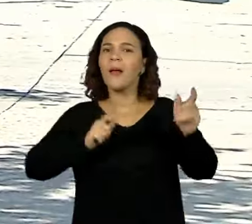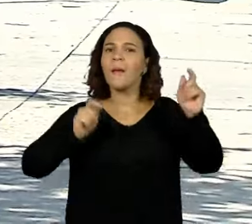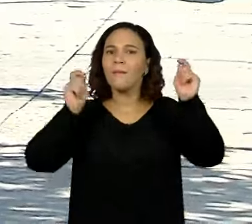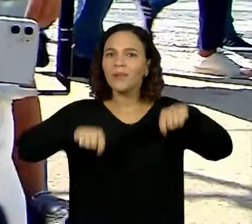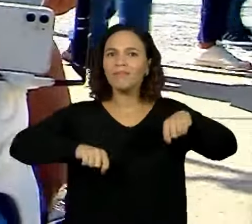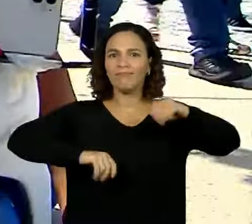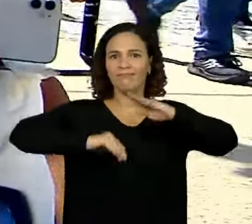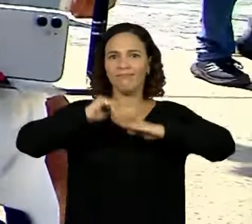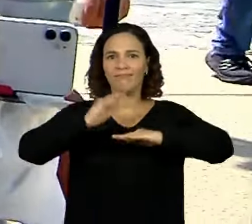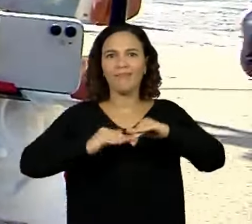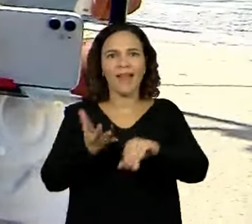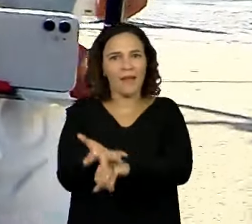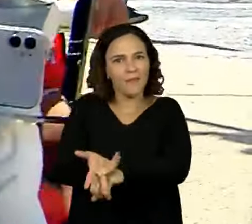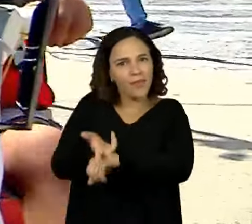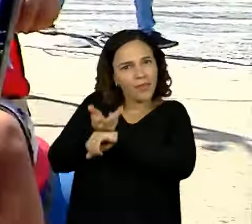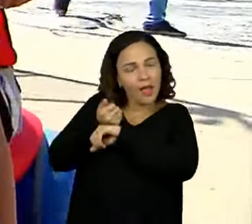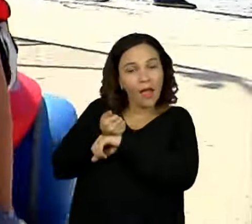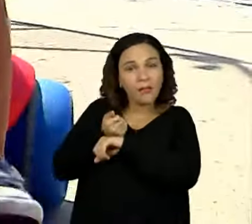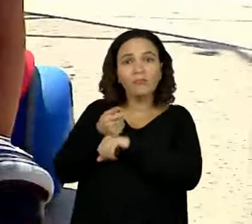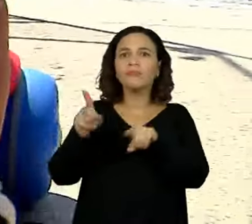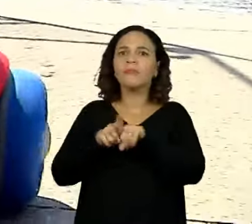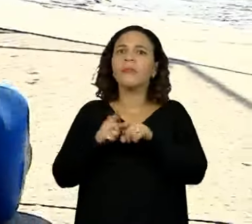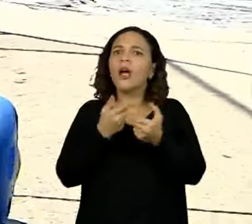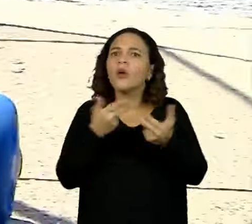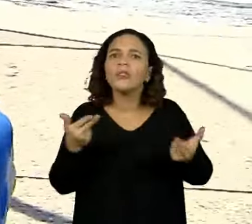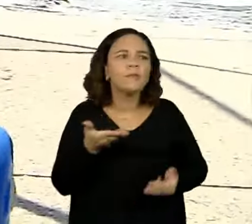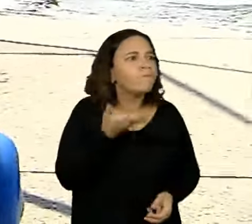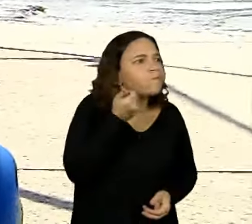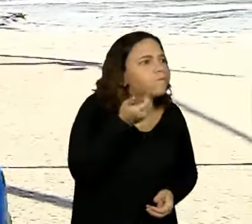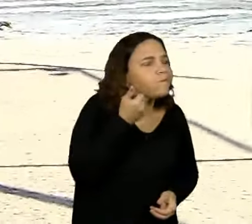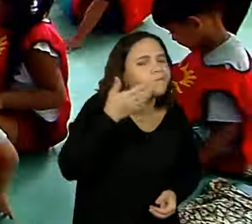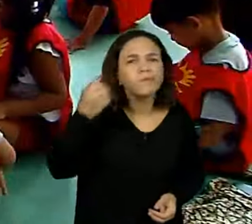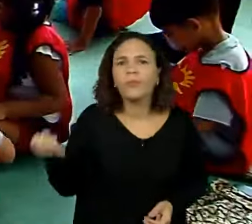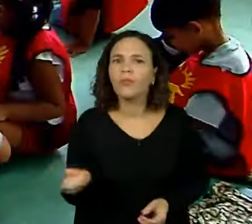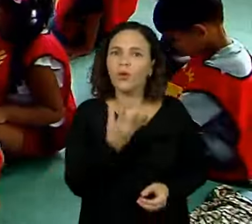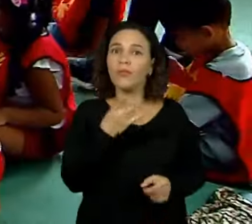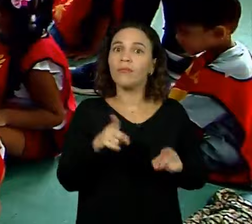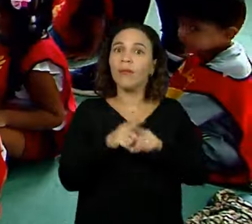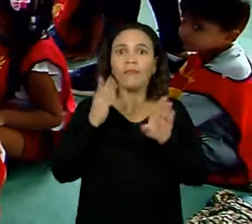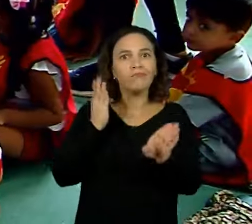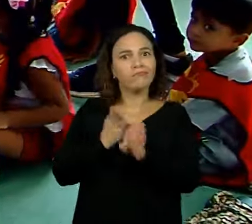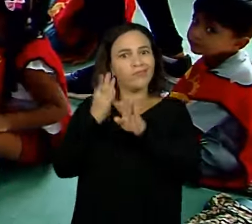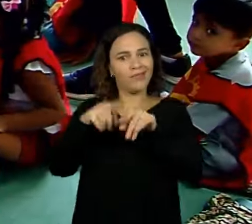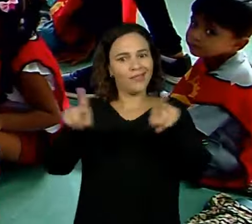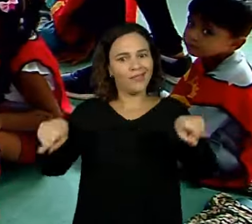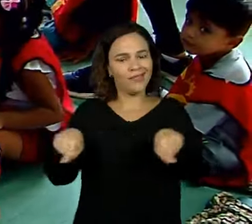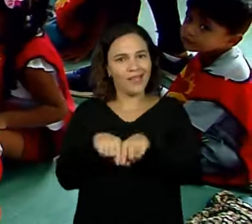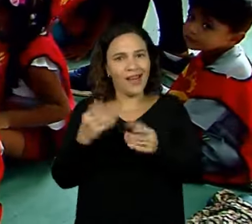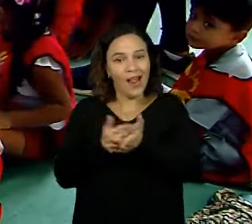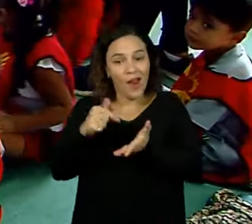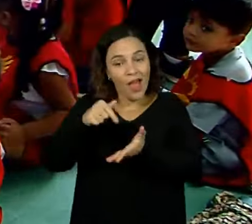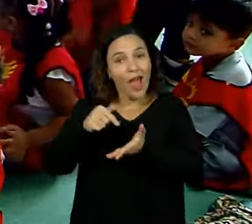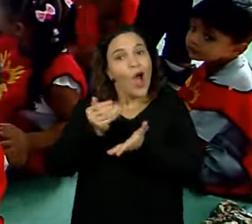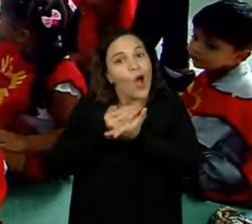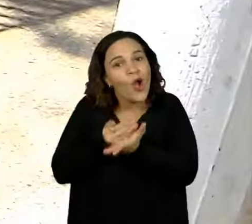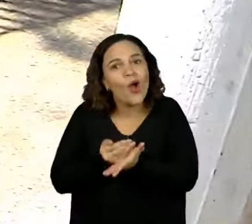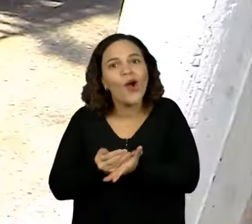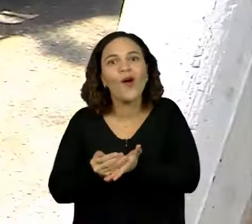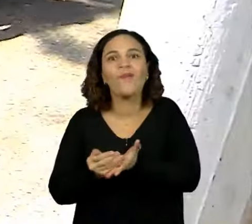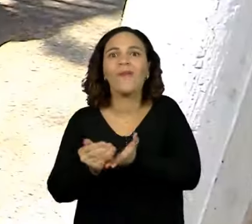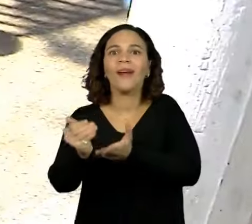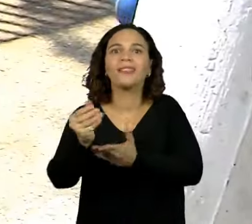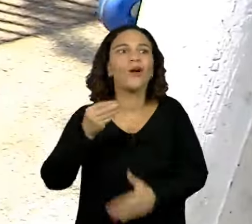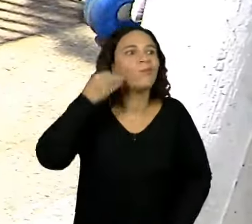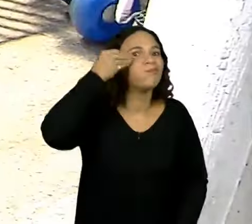habilidades, desenvolvam novas competências e descubram que a sala de aula é o ponto de partida para muitas